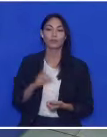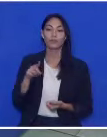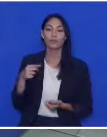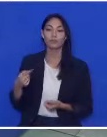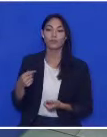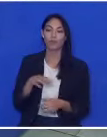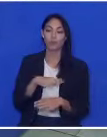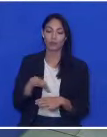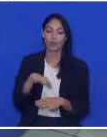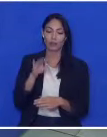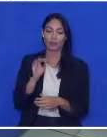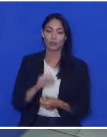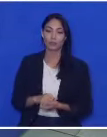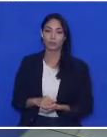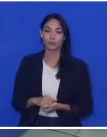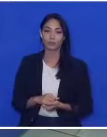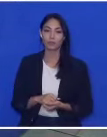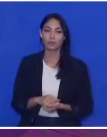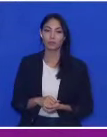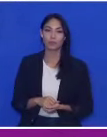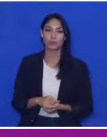Vamos ao próximo sorteio desta noite.